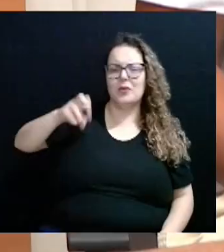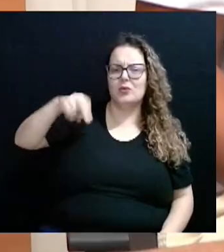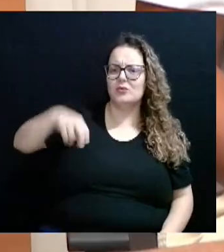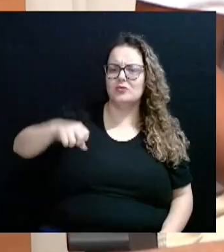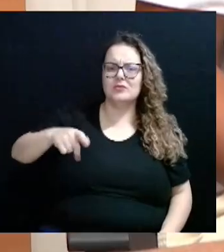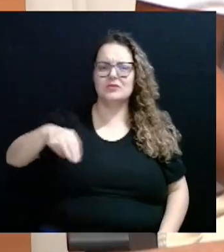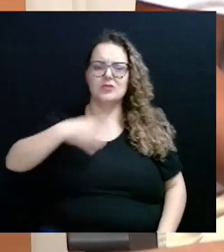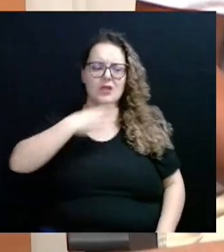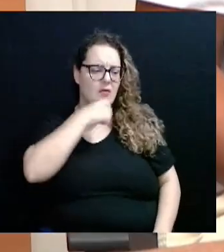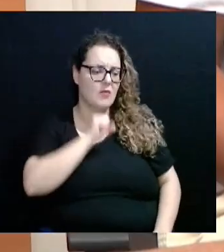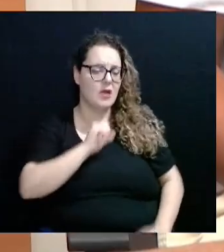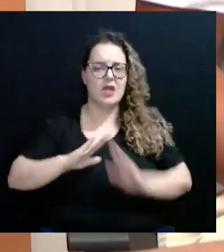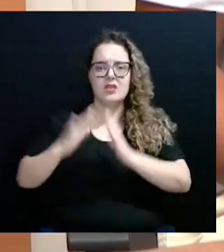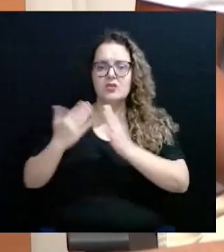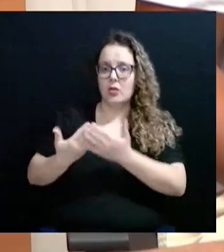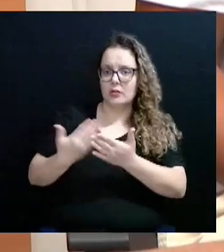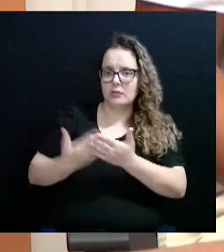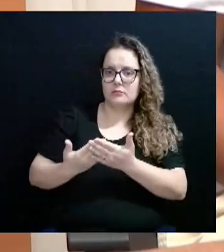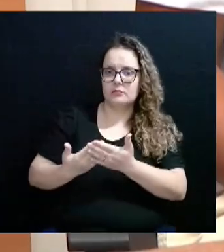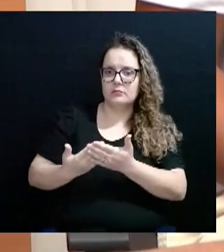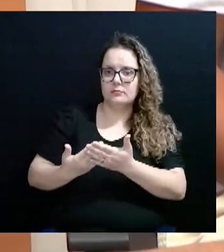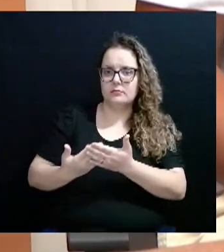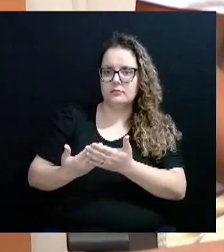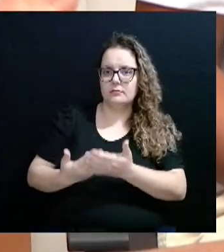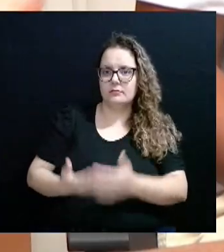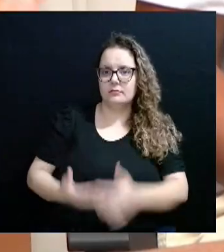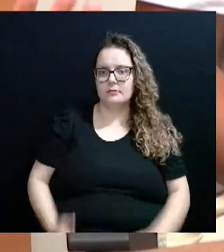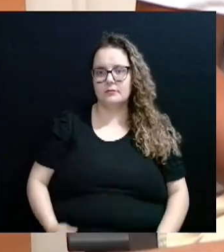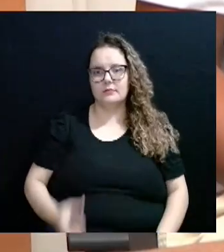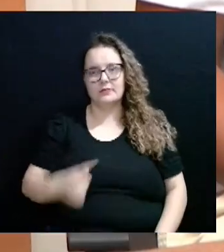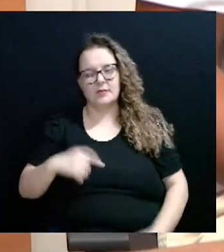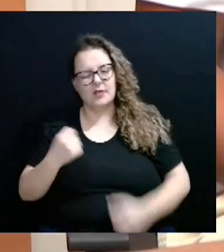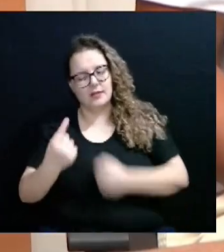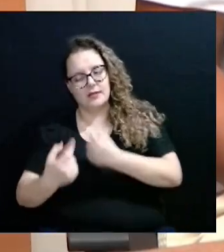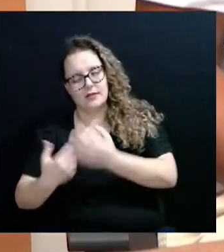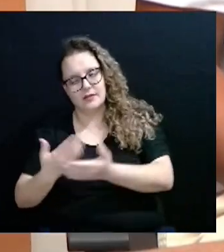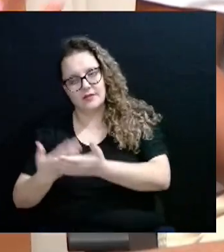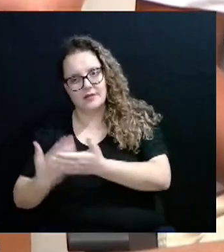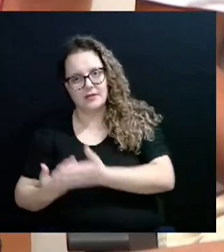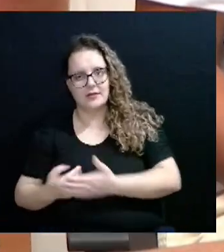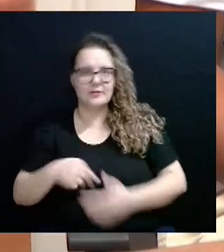escola. Tem uns que estuda, outros só cola.